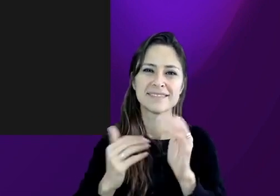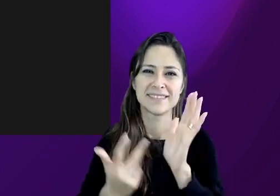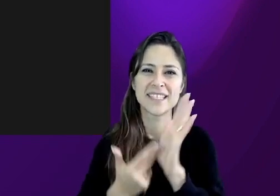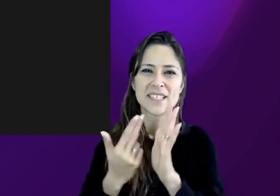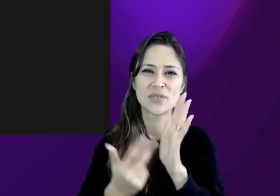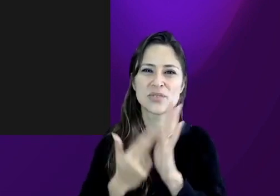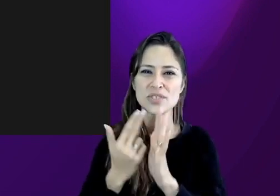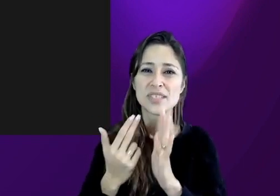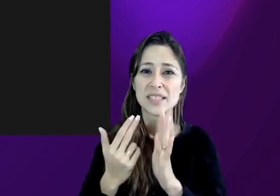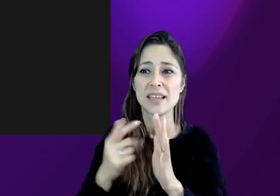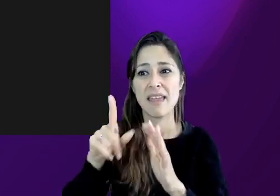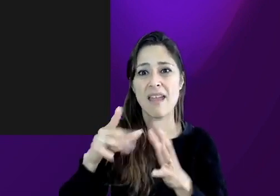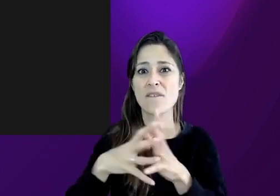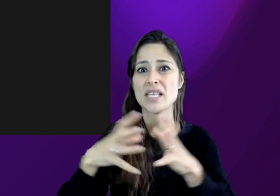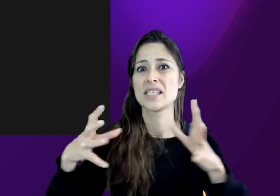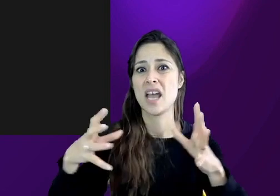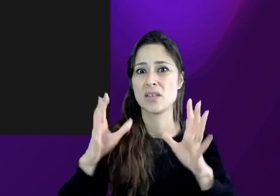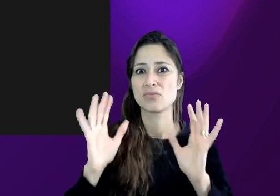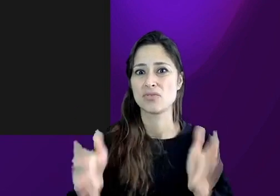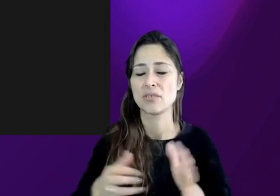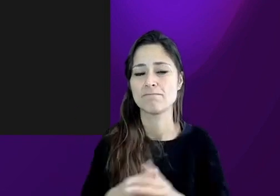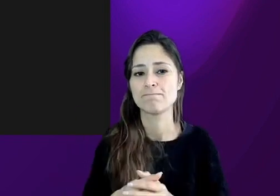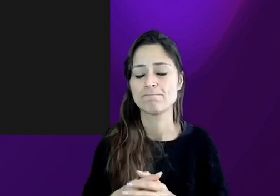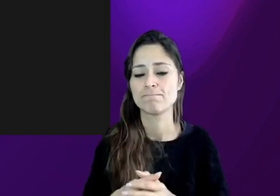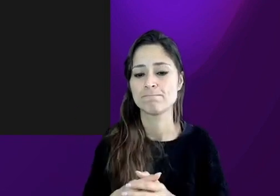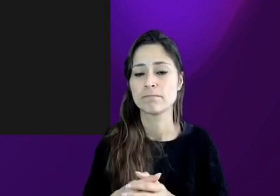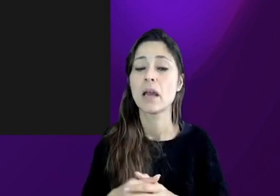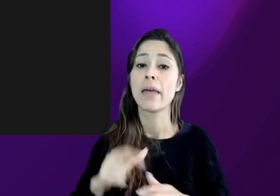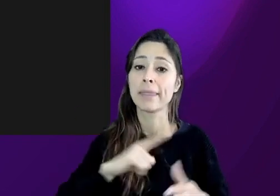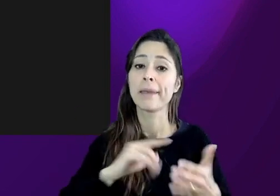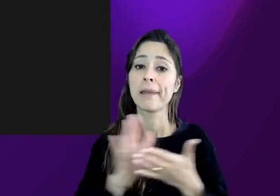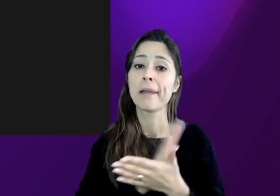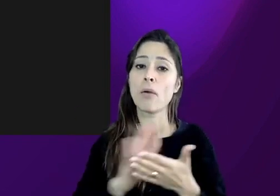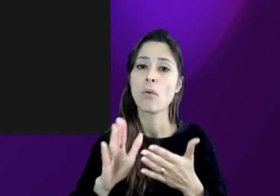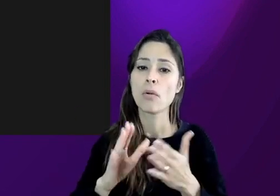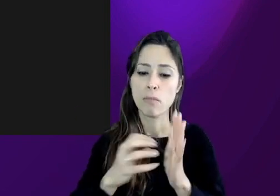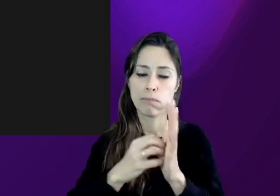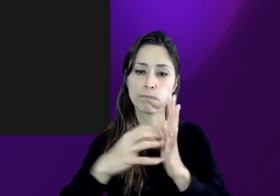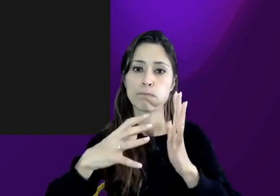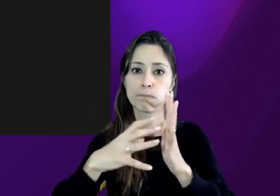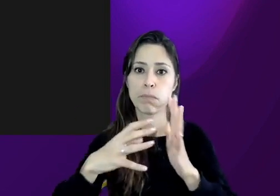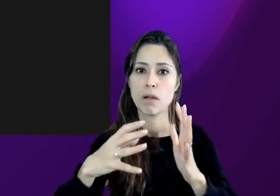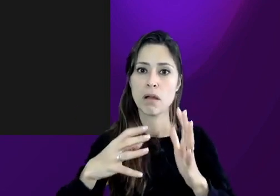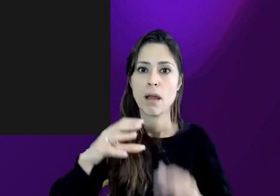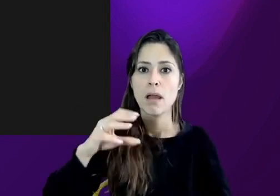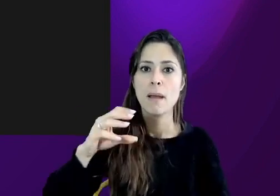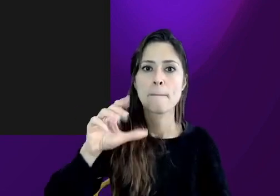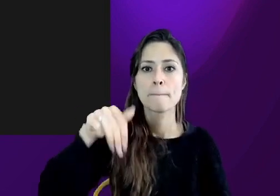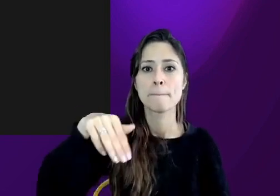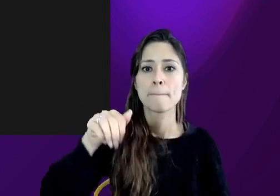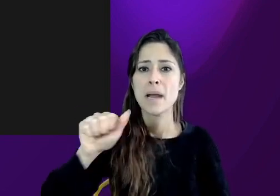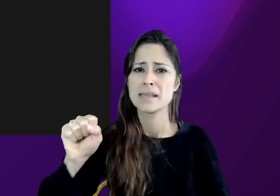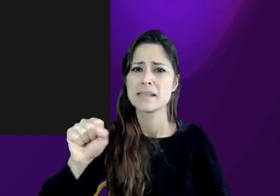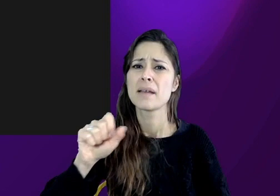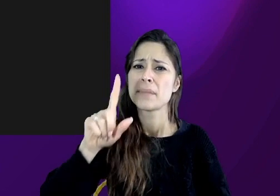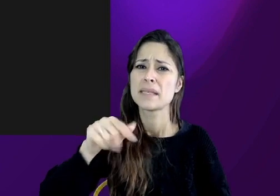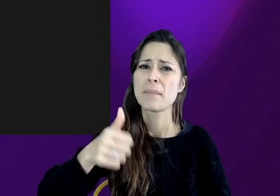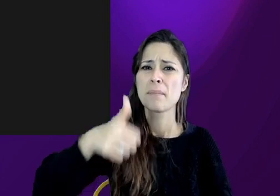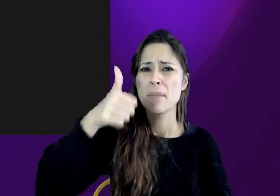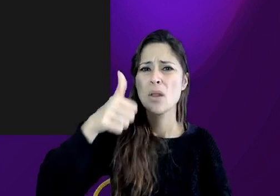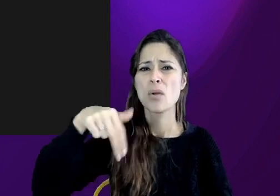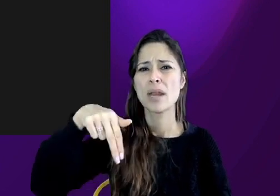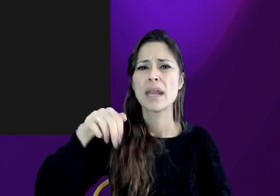mais avançados. Então, nós temos casos realmente de massas linfonodais, mas não é o ideal. O ideal realmente é fazer neoadjuvância.